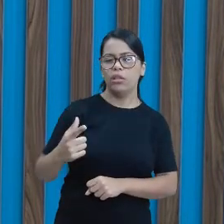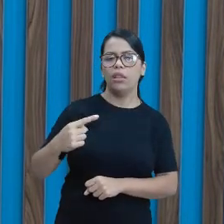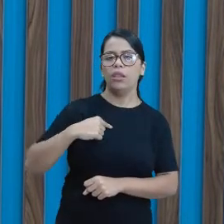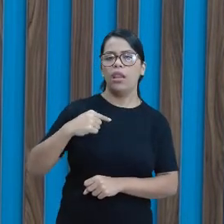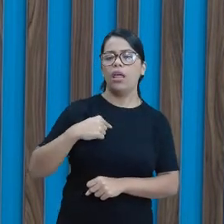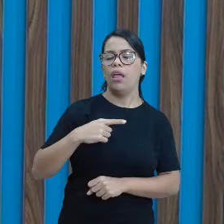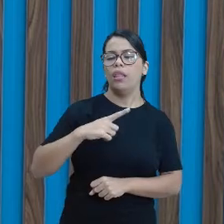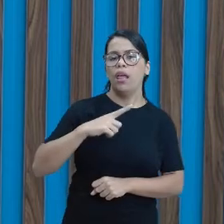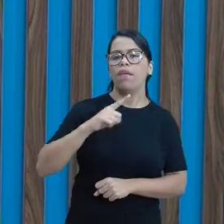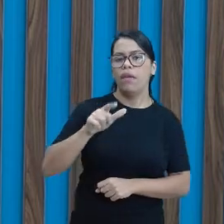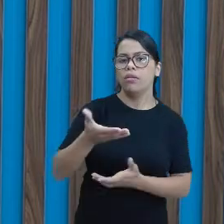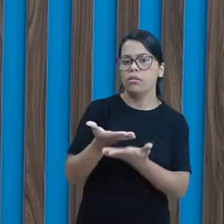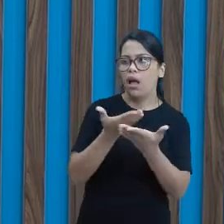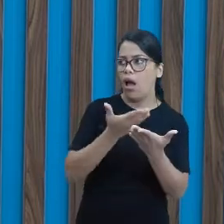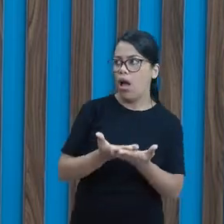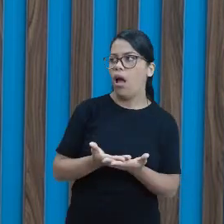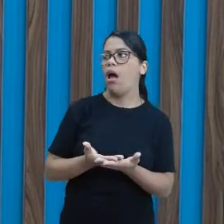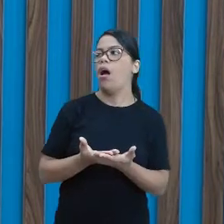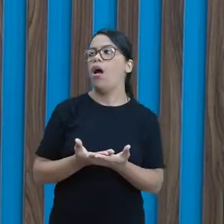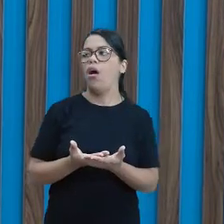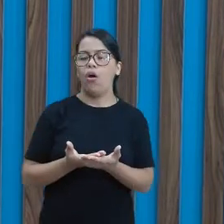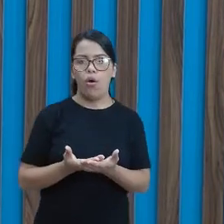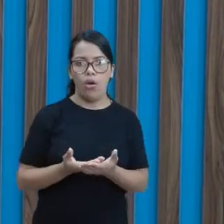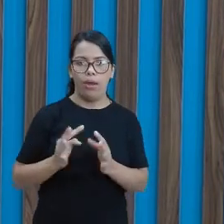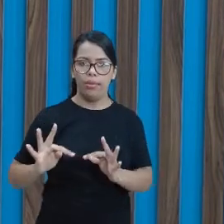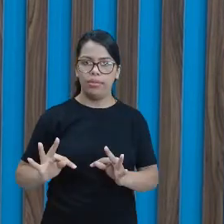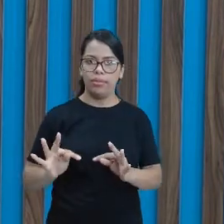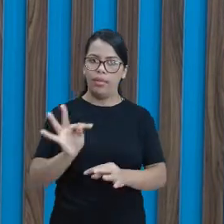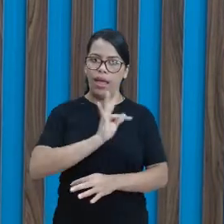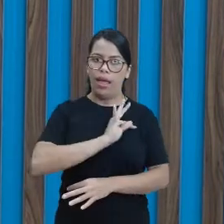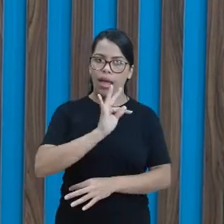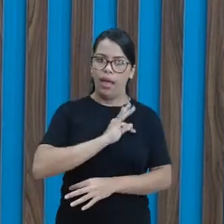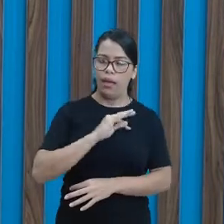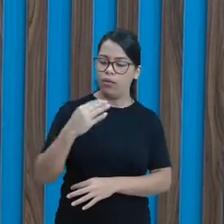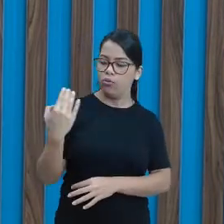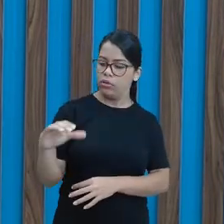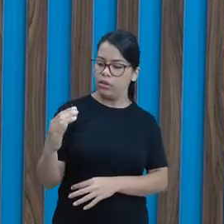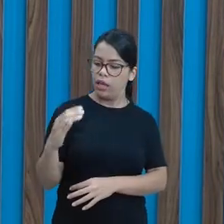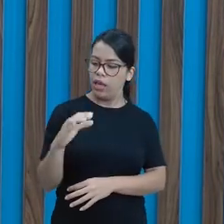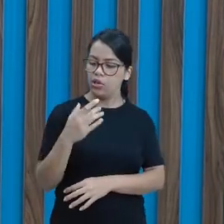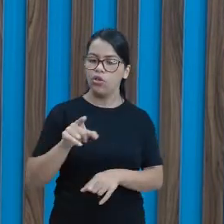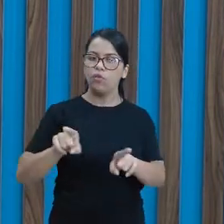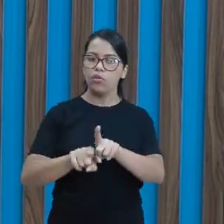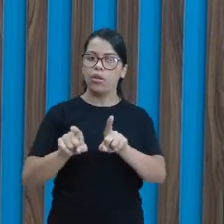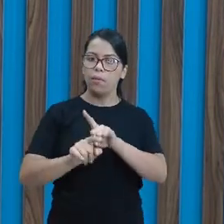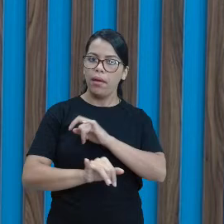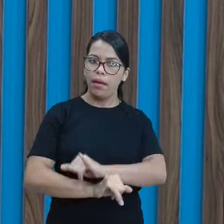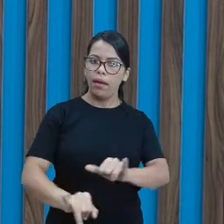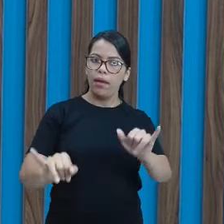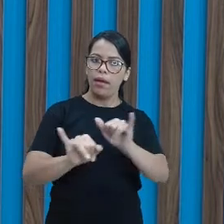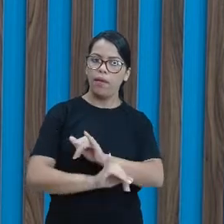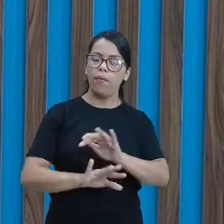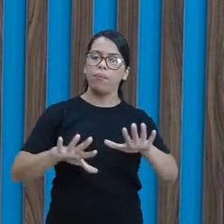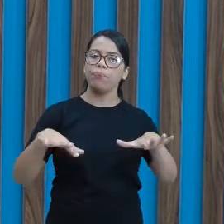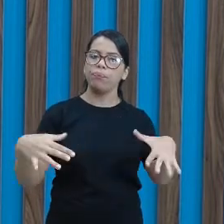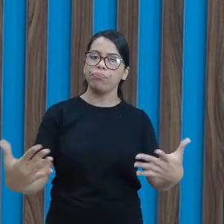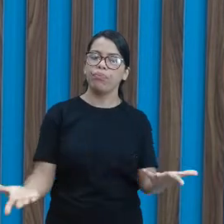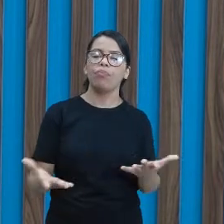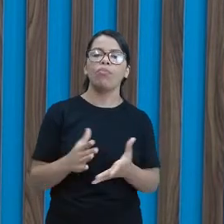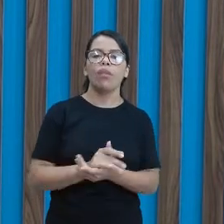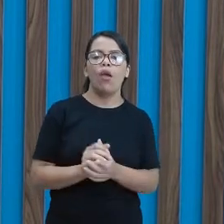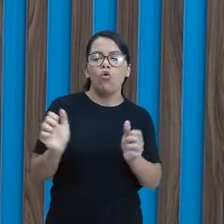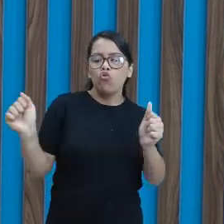meio técnico, científico e informacional. Ou seja, encurtando laços,